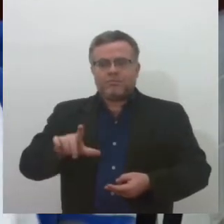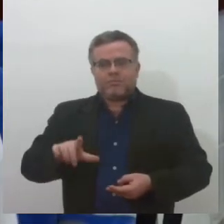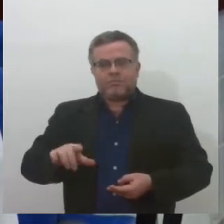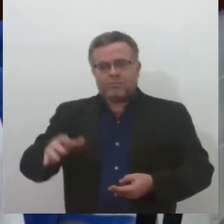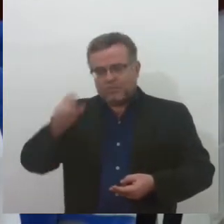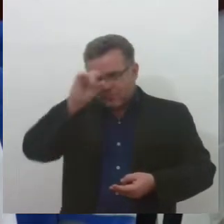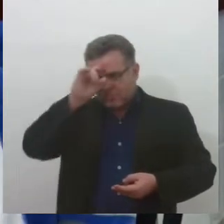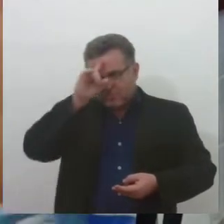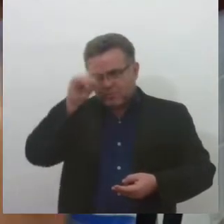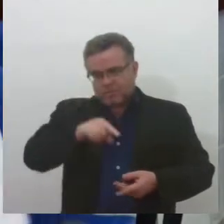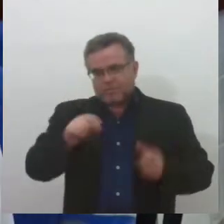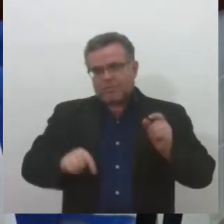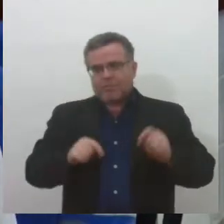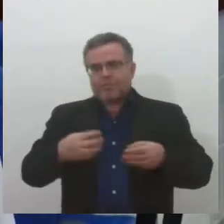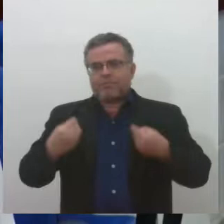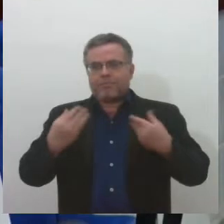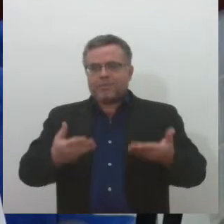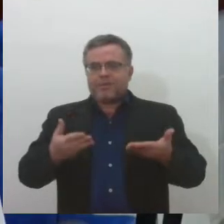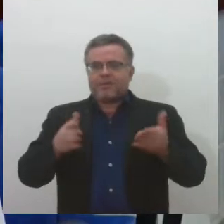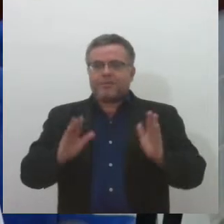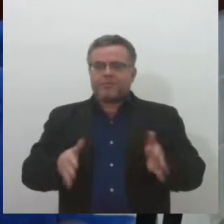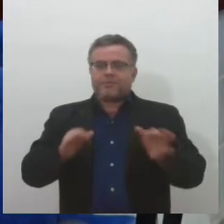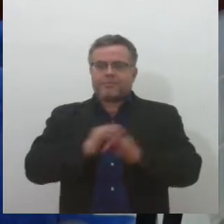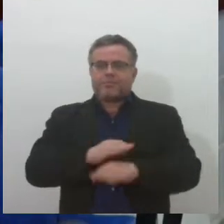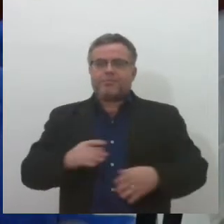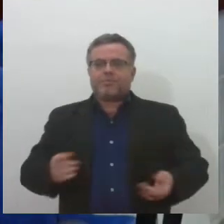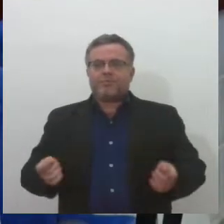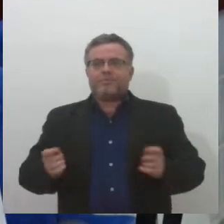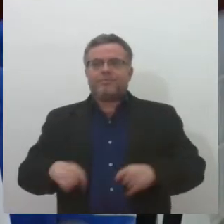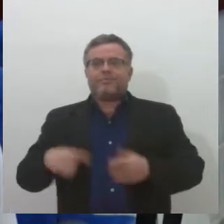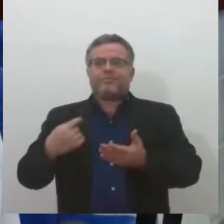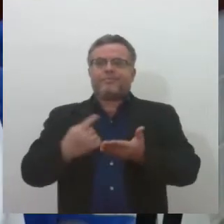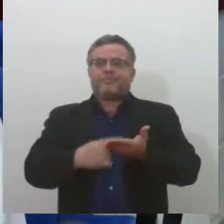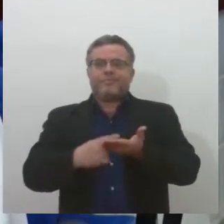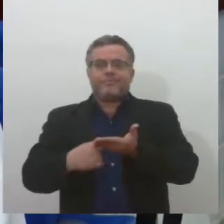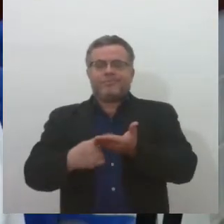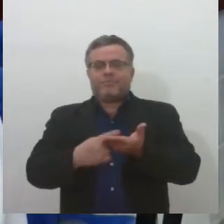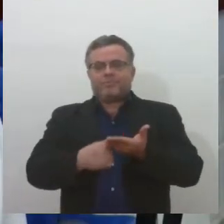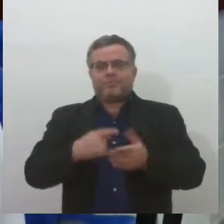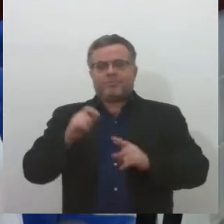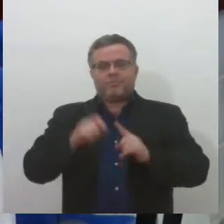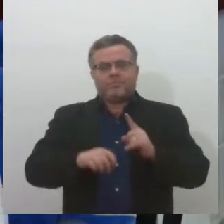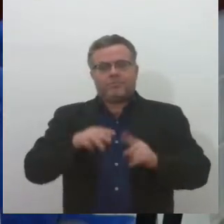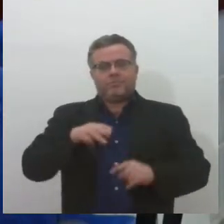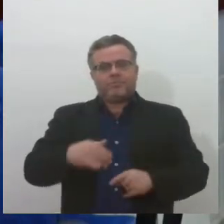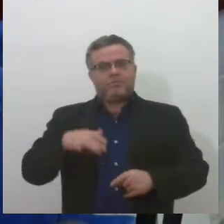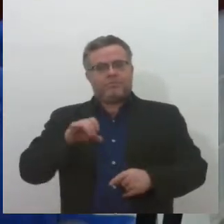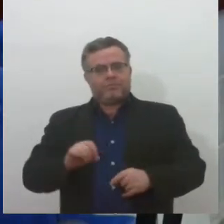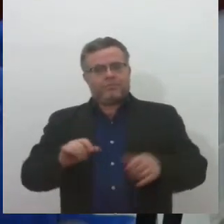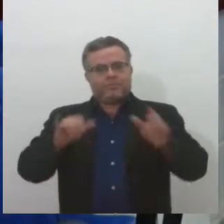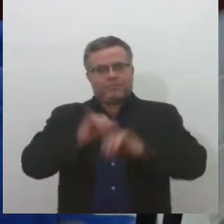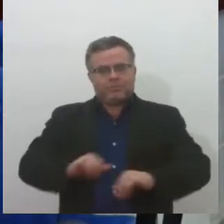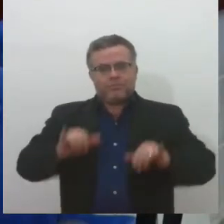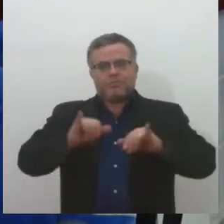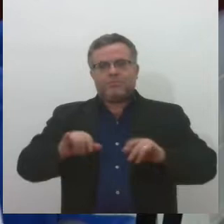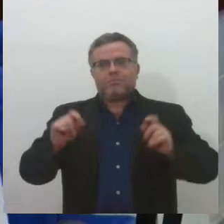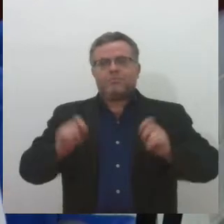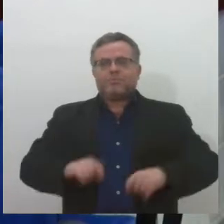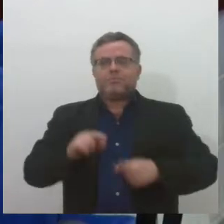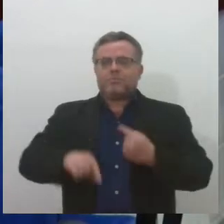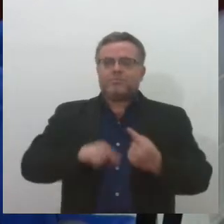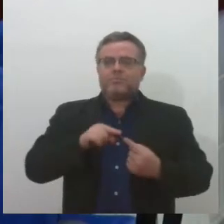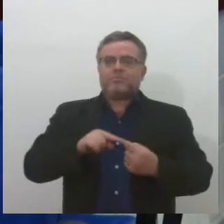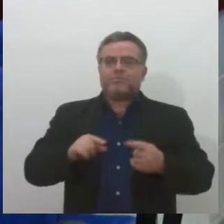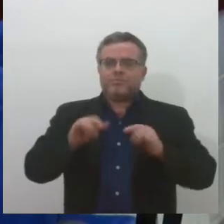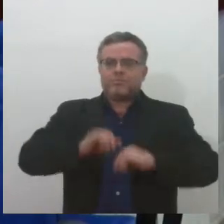Estadual a rede sergipana junto com a Secretaria de Estado a gente tem uma o compromisso de justamente no mês de maio fazer a campanha justamente de